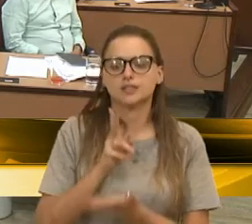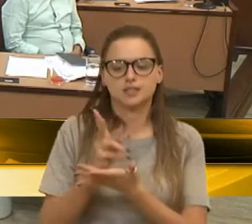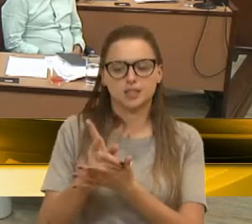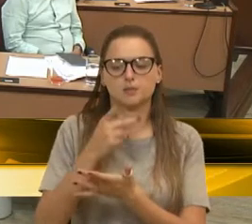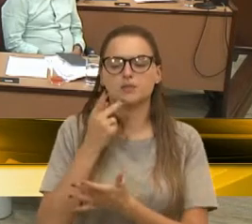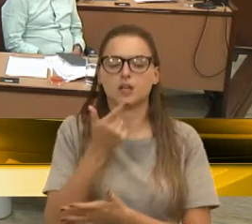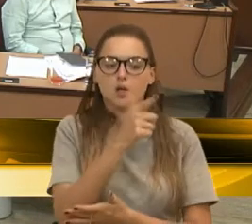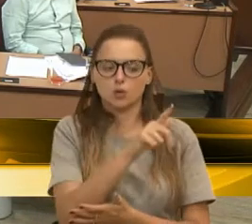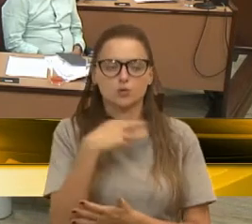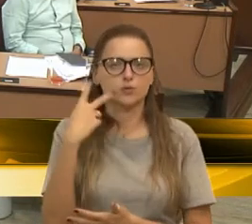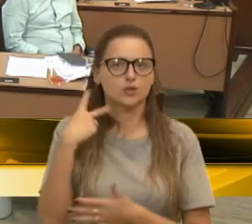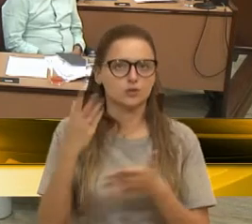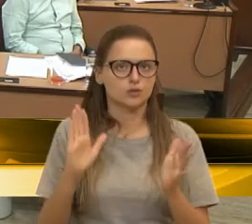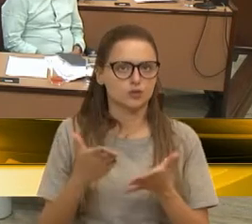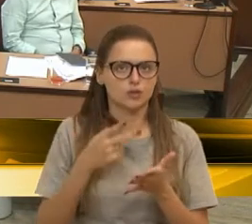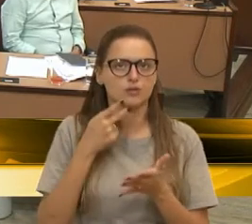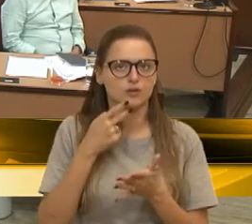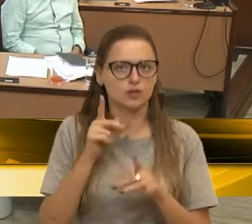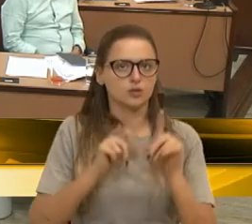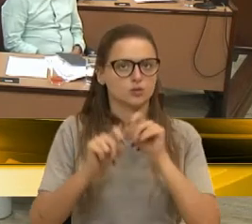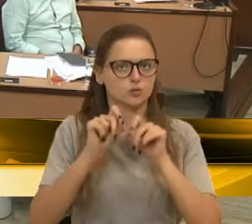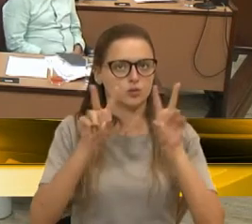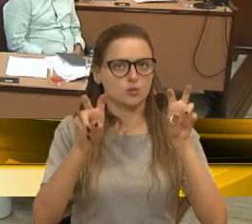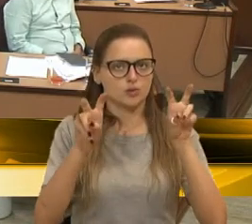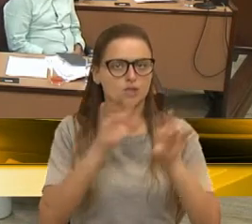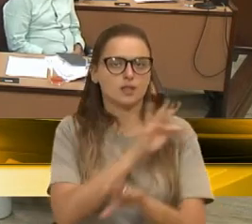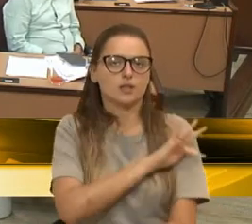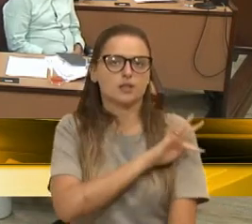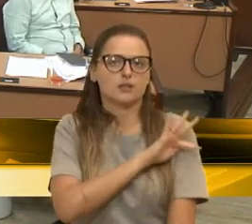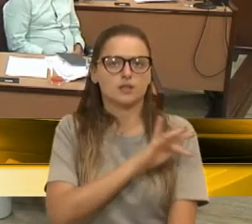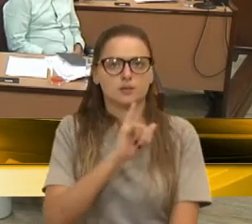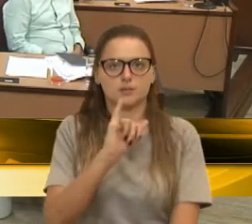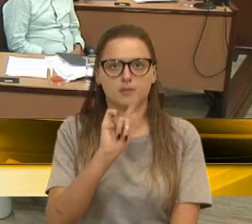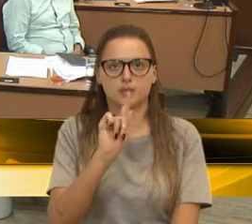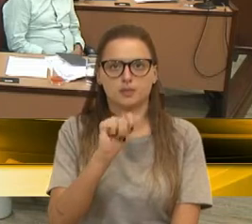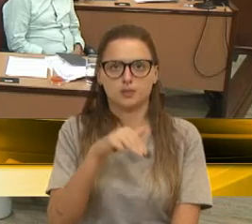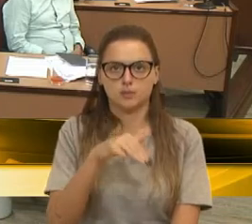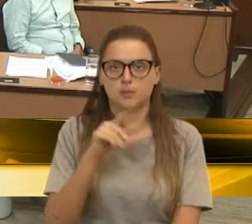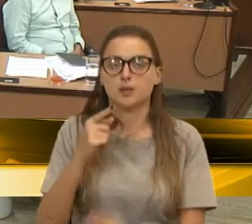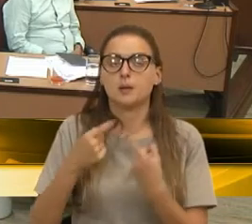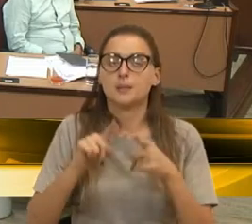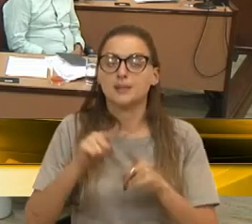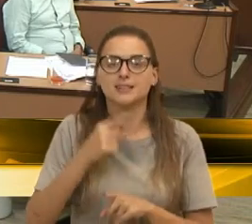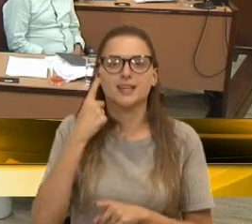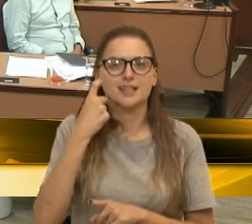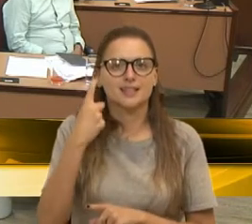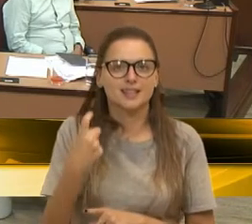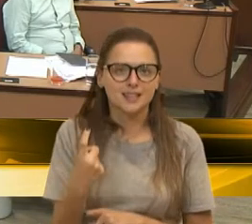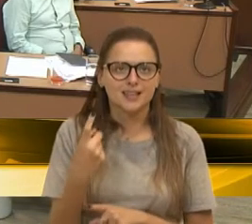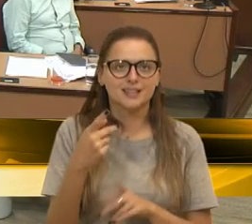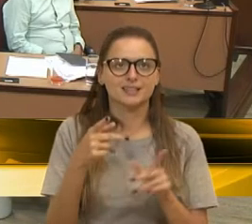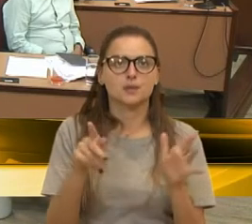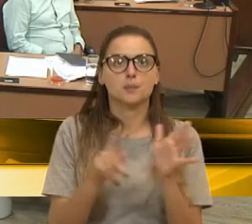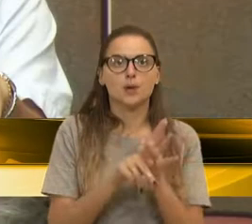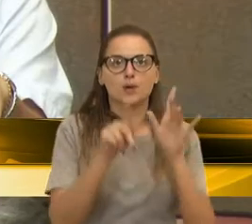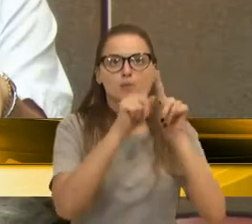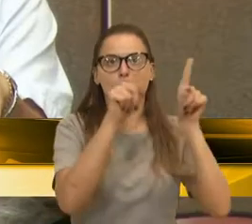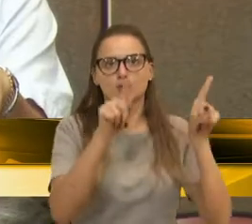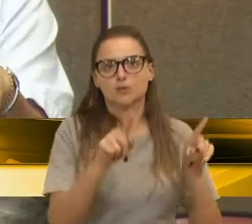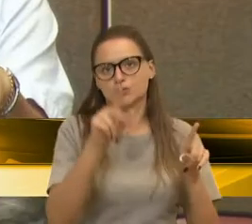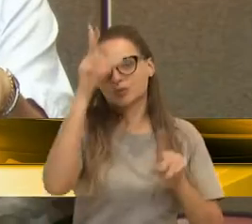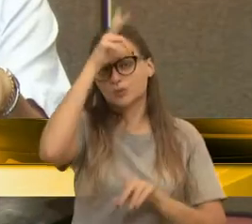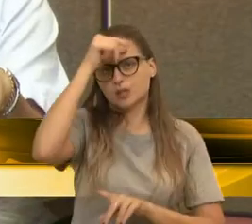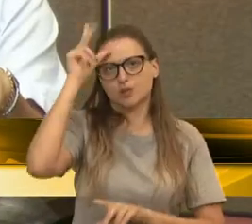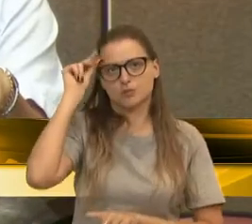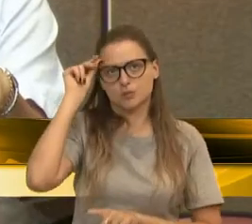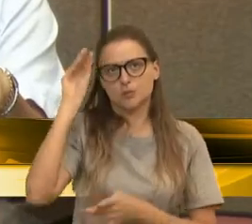outros vereadores, mas a farmácia do IPAM interessa especialmente aos servidores. E eu